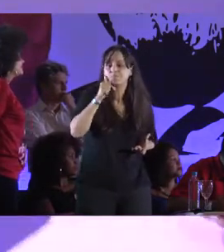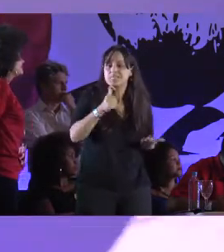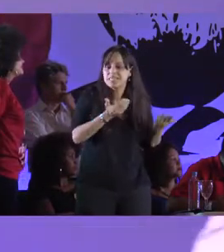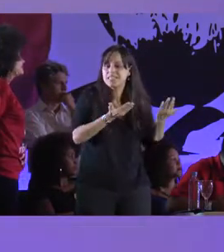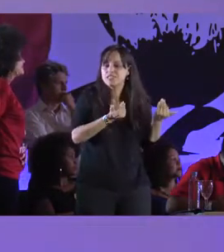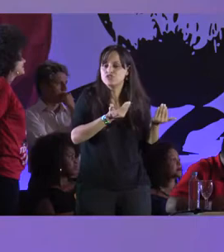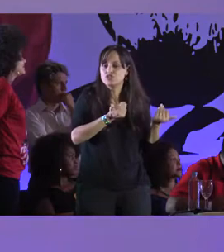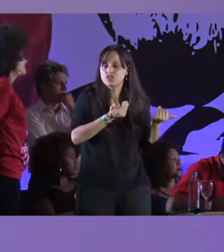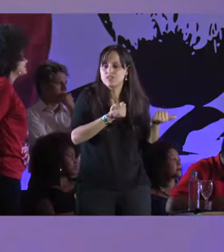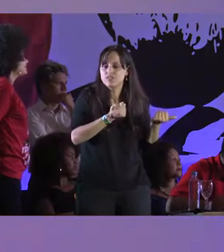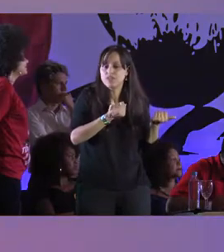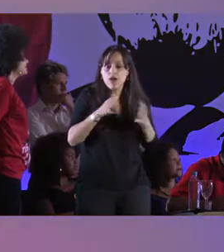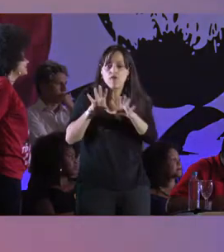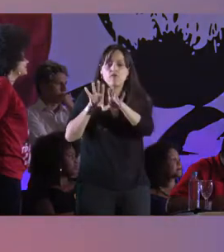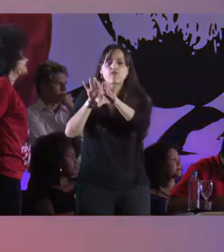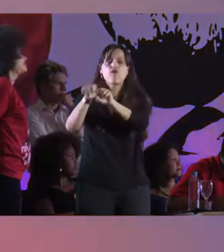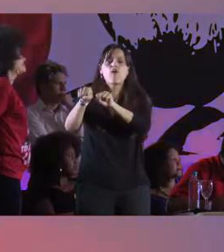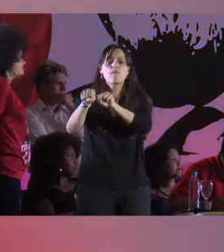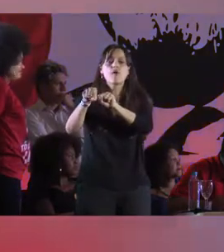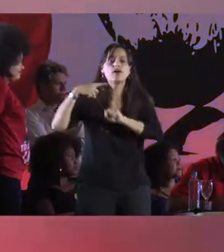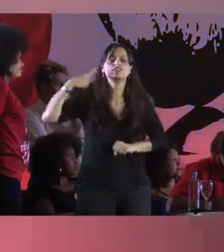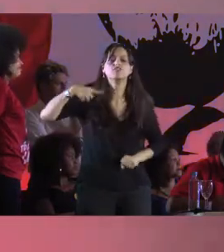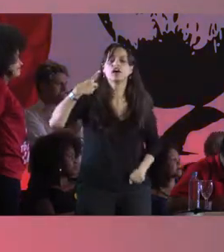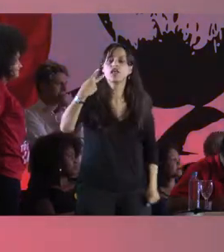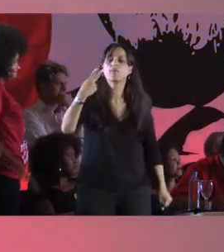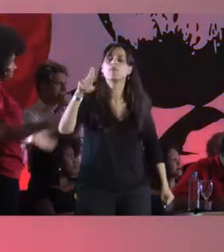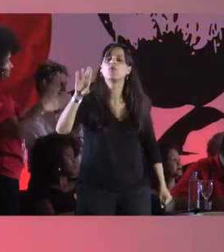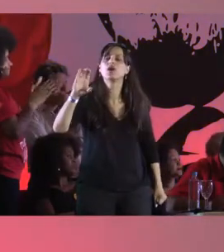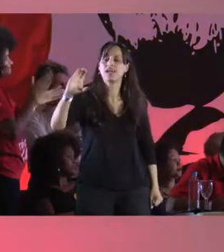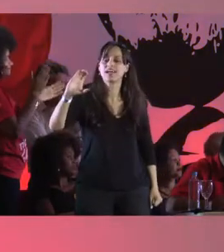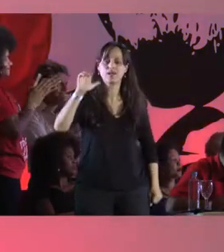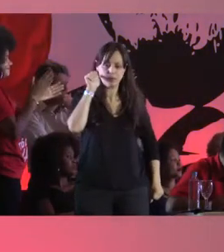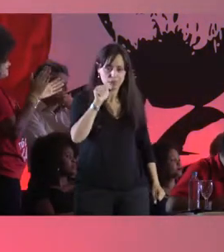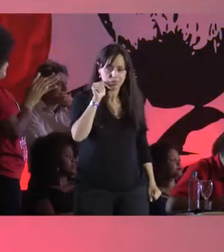se formou em Direito na PUC a semana passada.